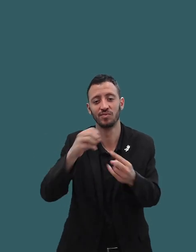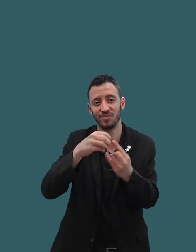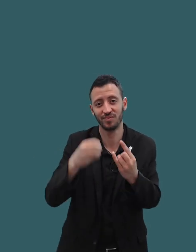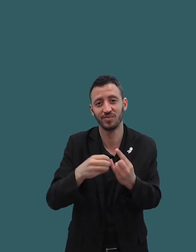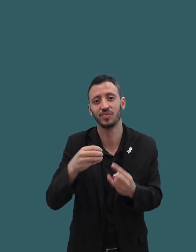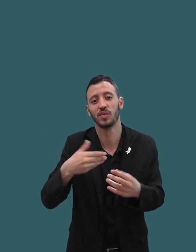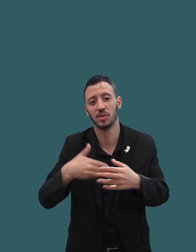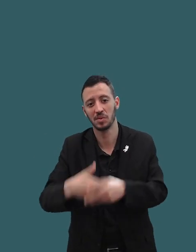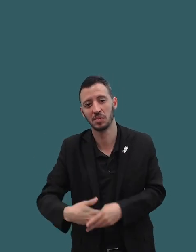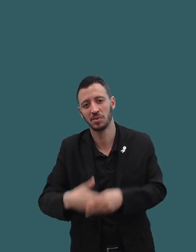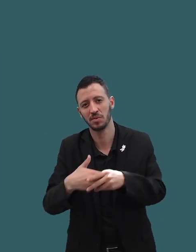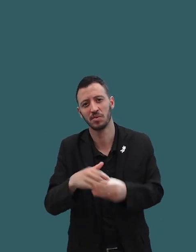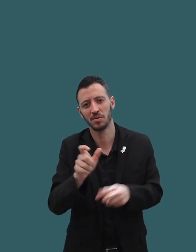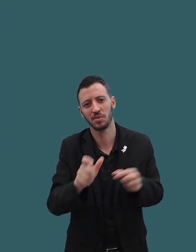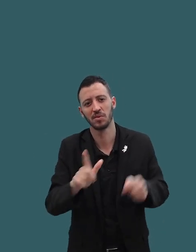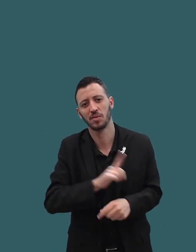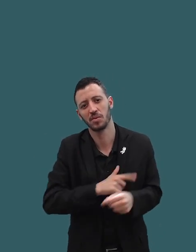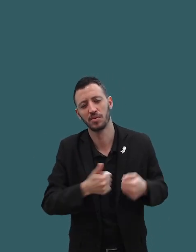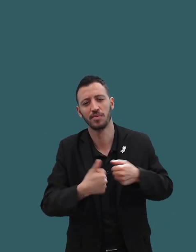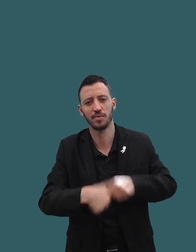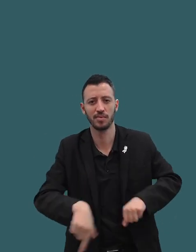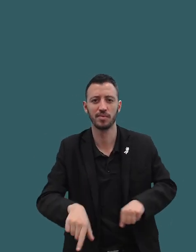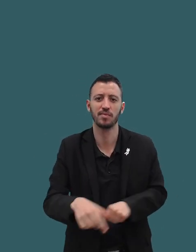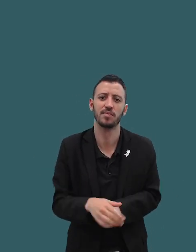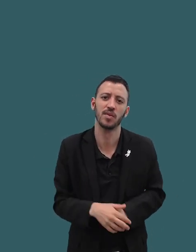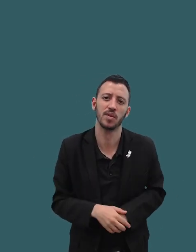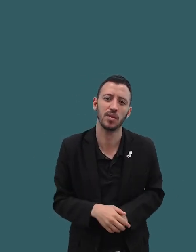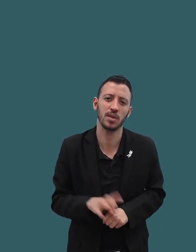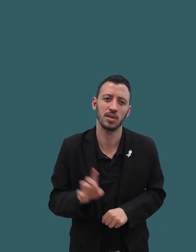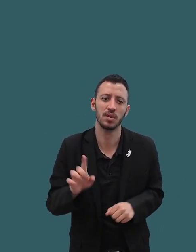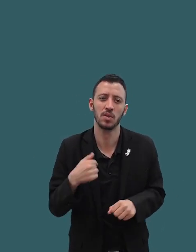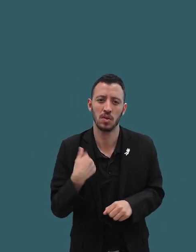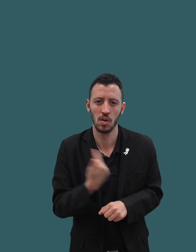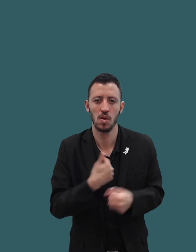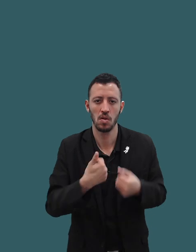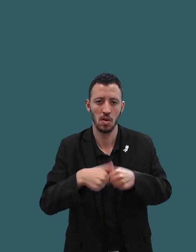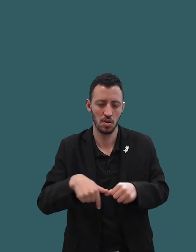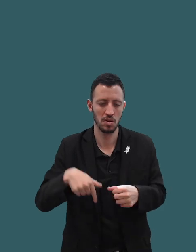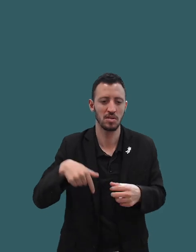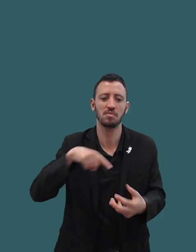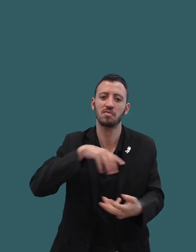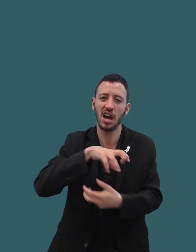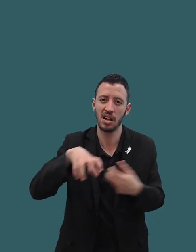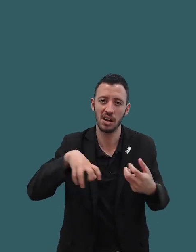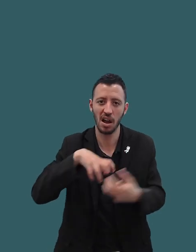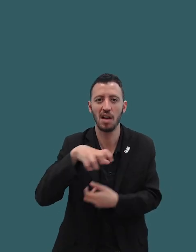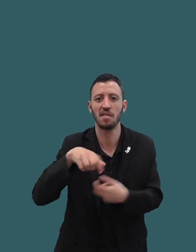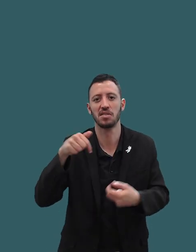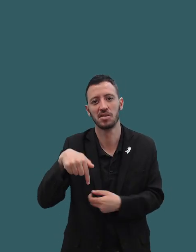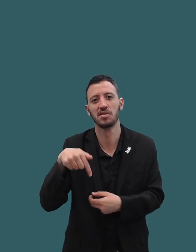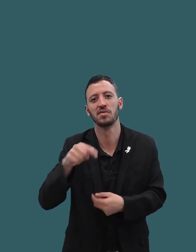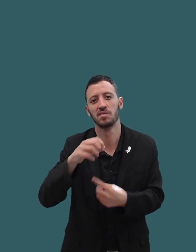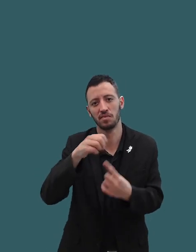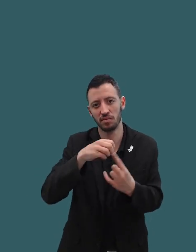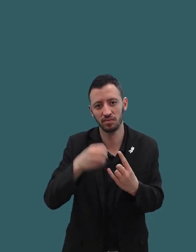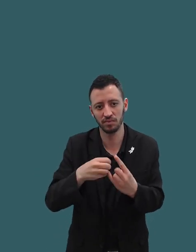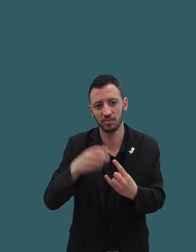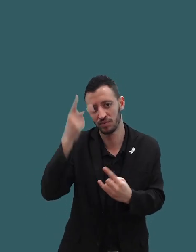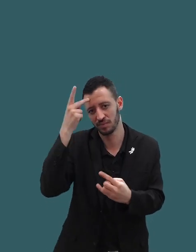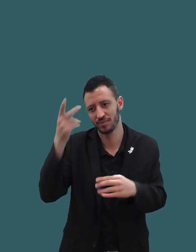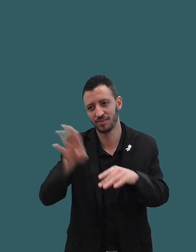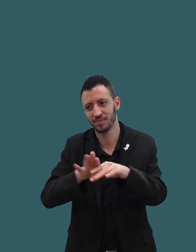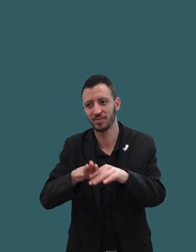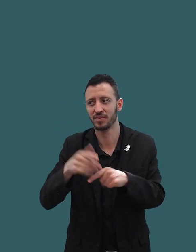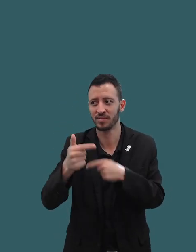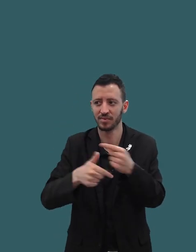cumprimentar vocês que estão aqui, porque nós estamos em greve na Fiocruz, outros estão aqui em estado de greve,